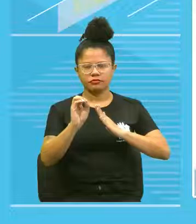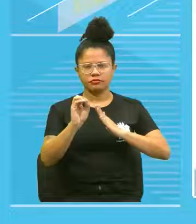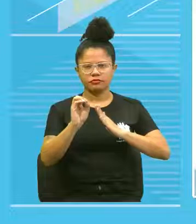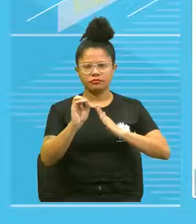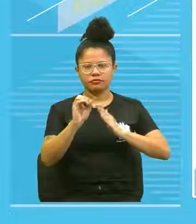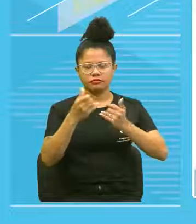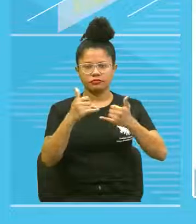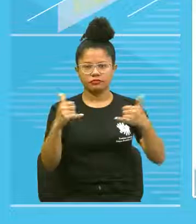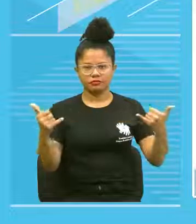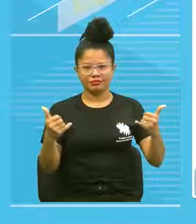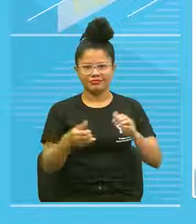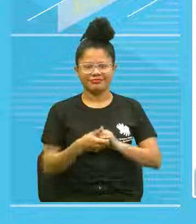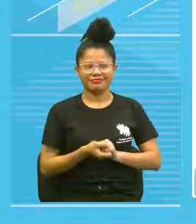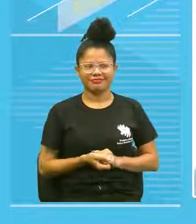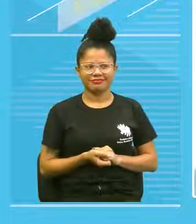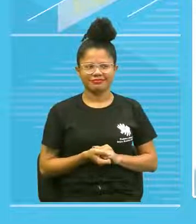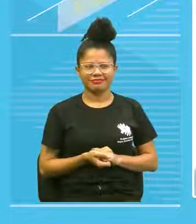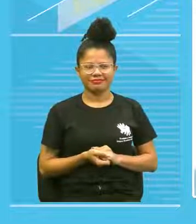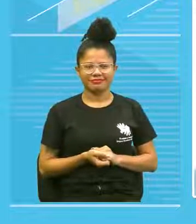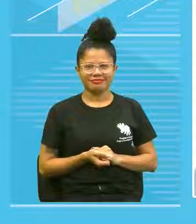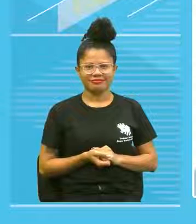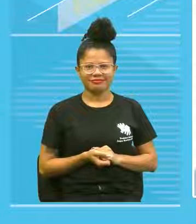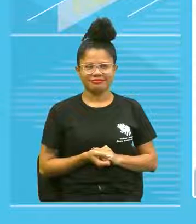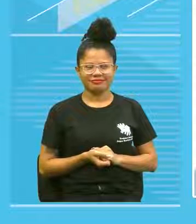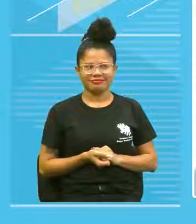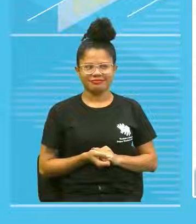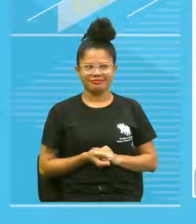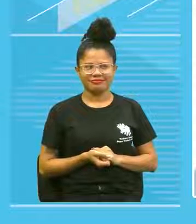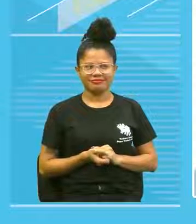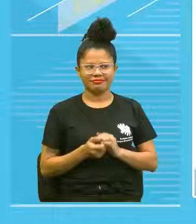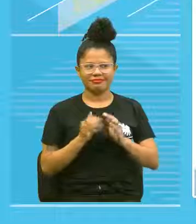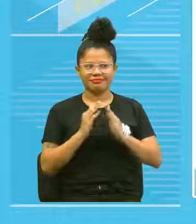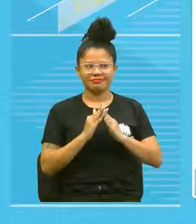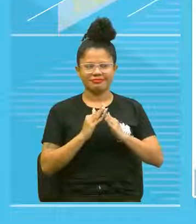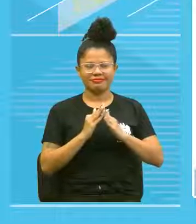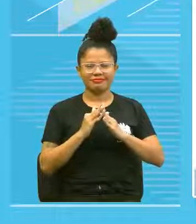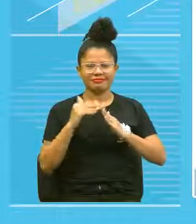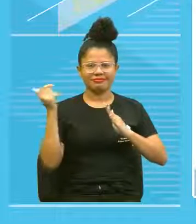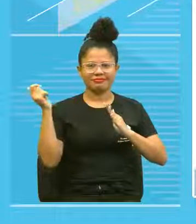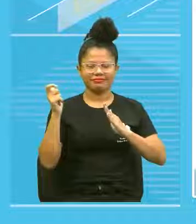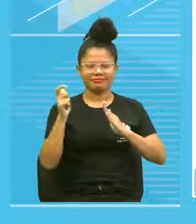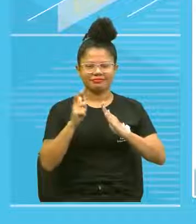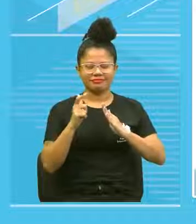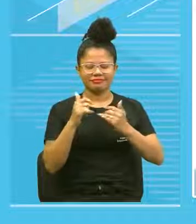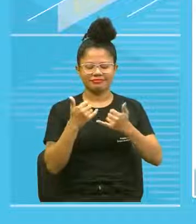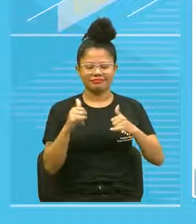a ge eletricidade visitem se você já é a eletricidade